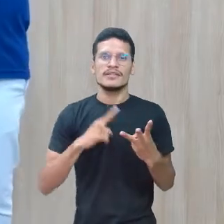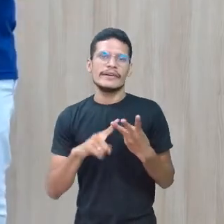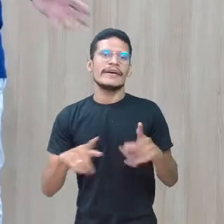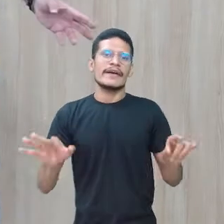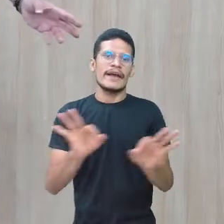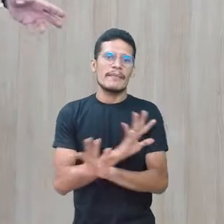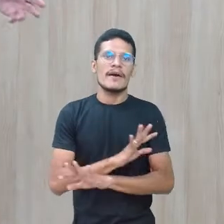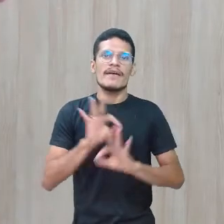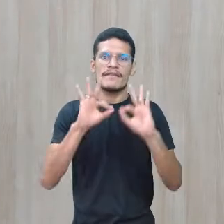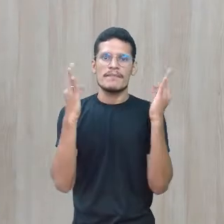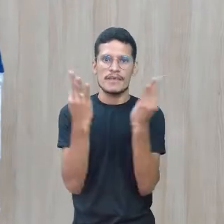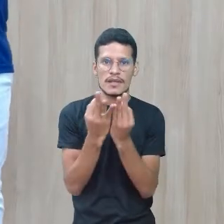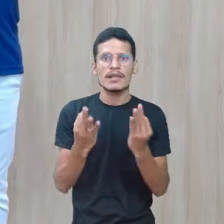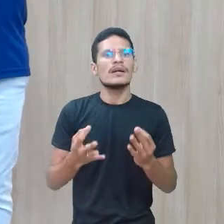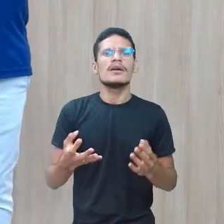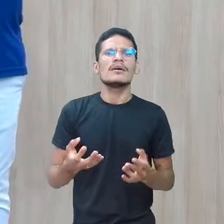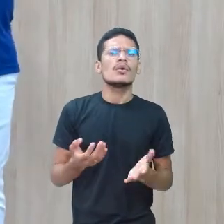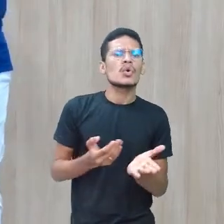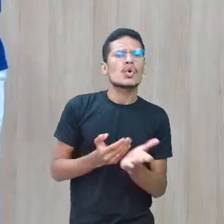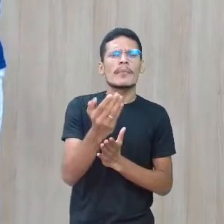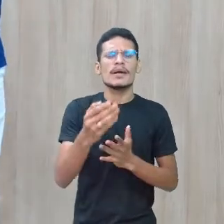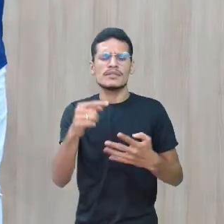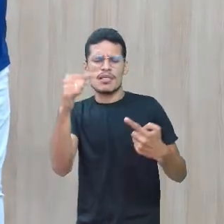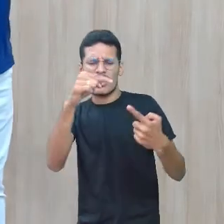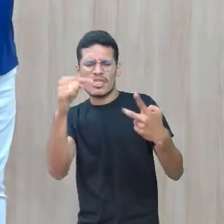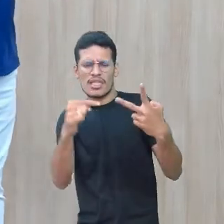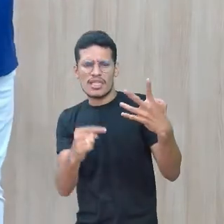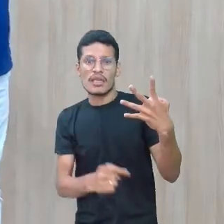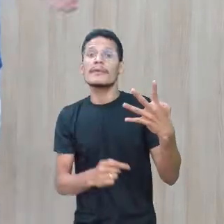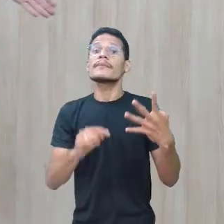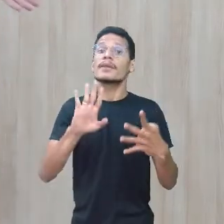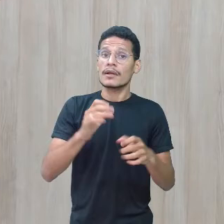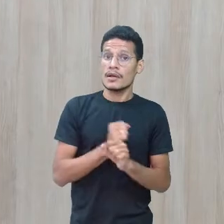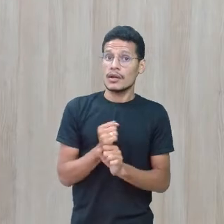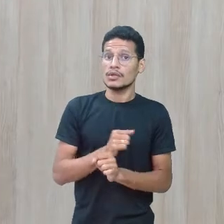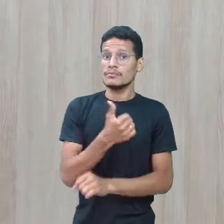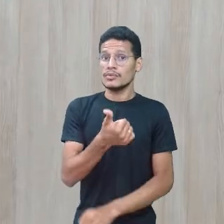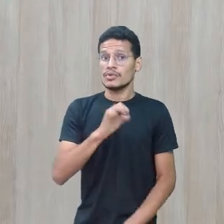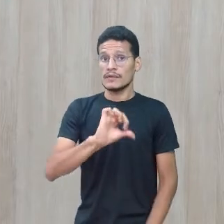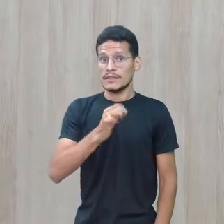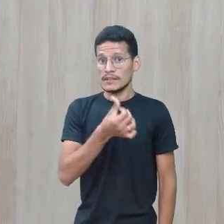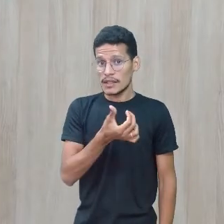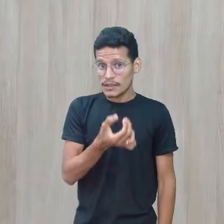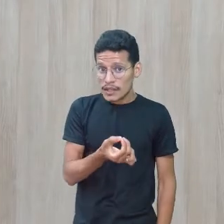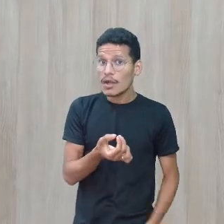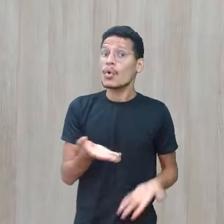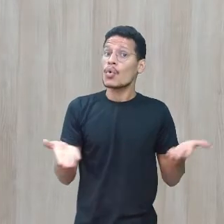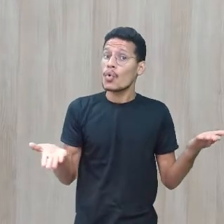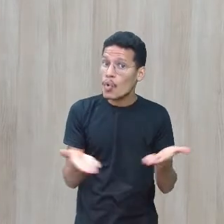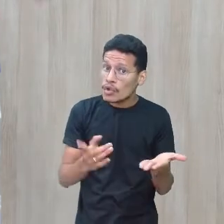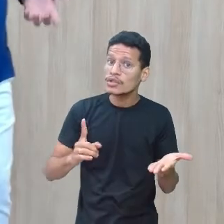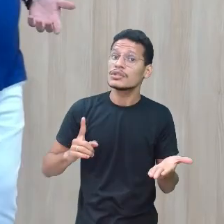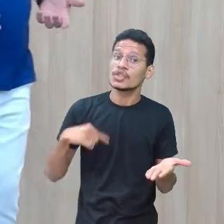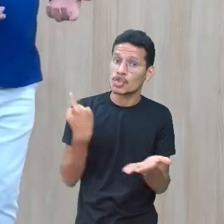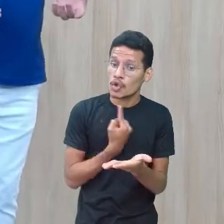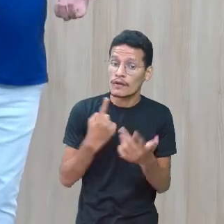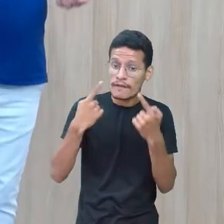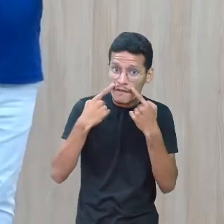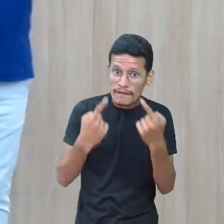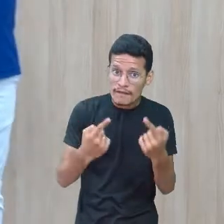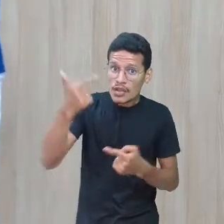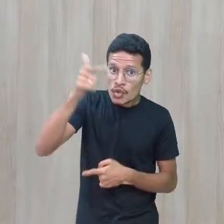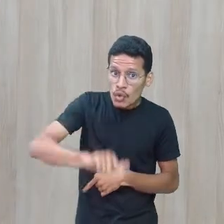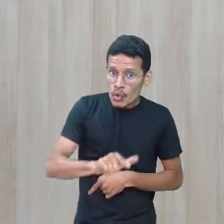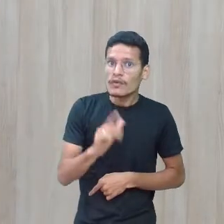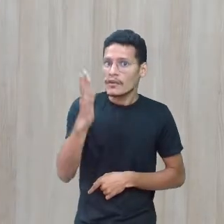acabar com a família, certo? Então isso em 1960. Engraçado que a gente vê essas coisas se repetindo hoje, não é, professora?